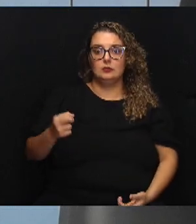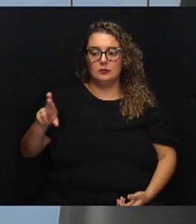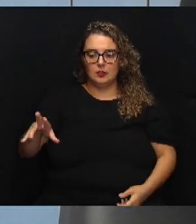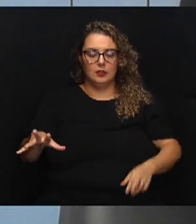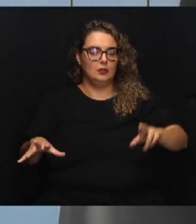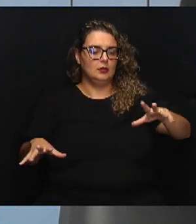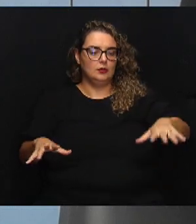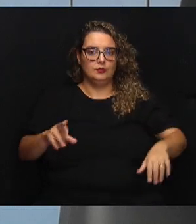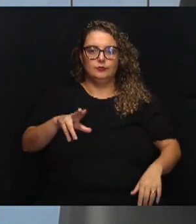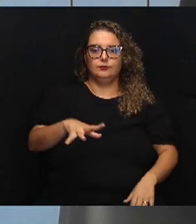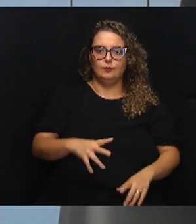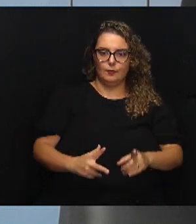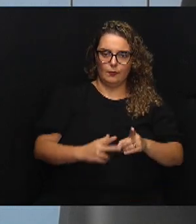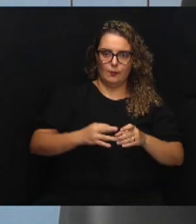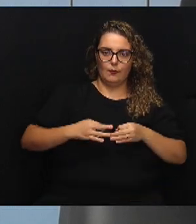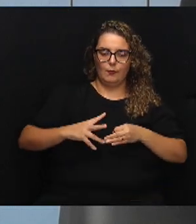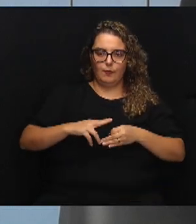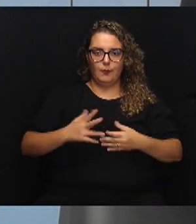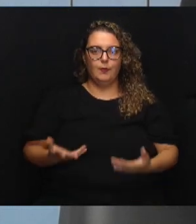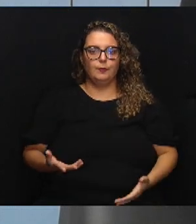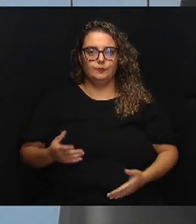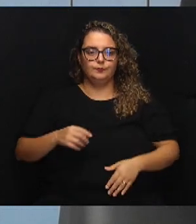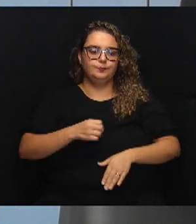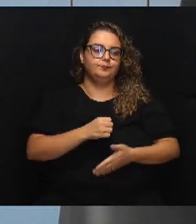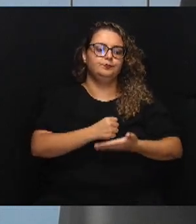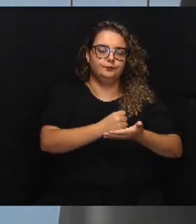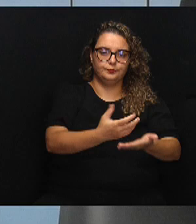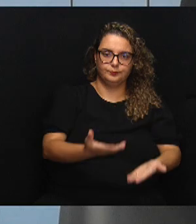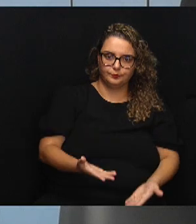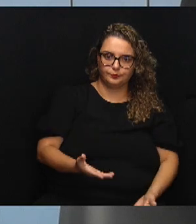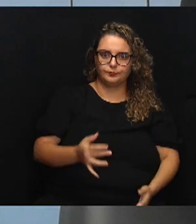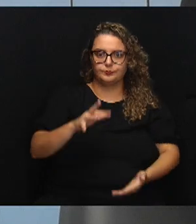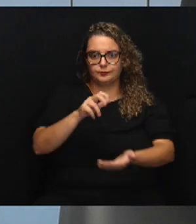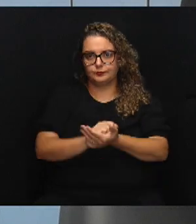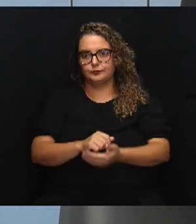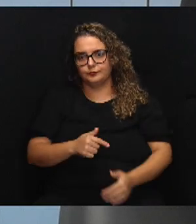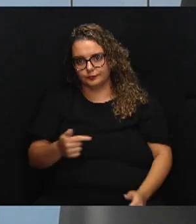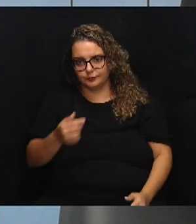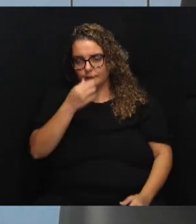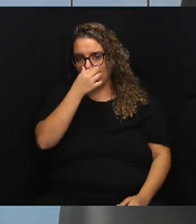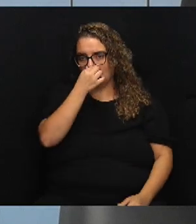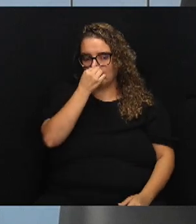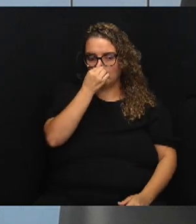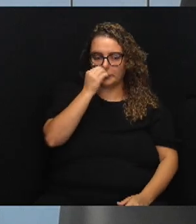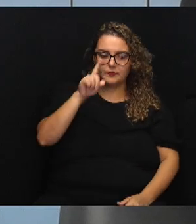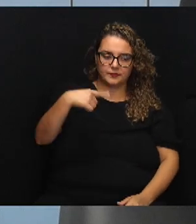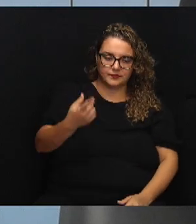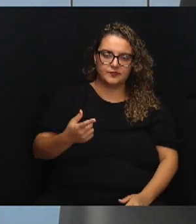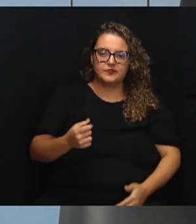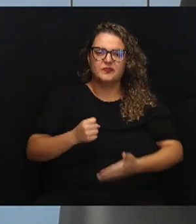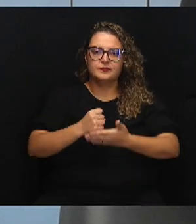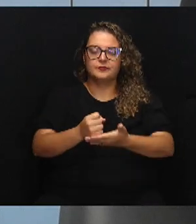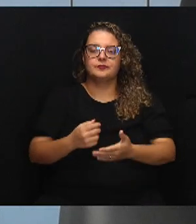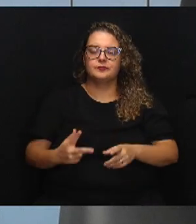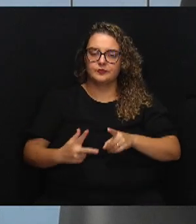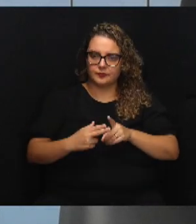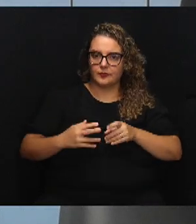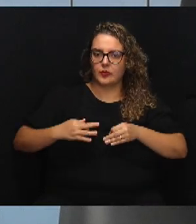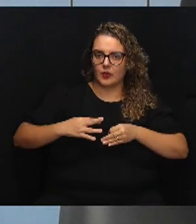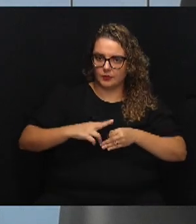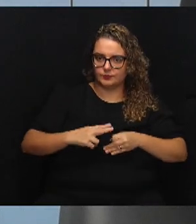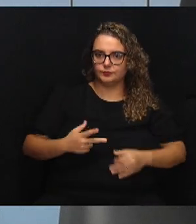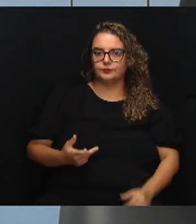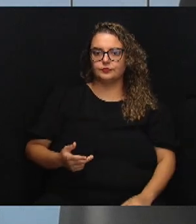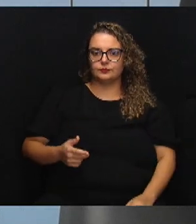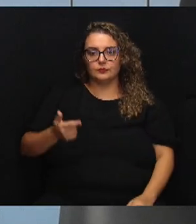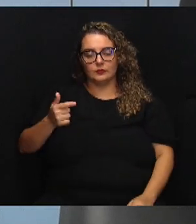a castração, que acontece, a pessoa vai lá, faz o cadastro uma semana, na outra ela leva. E essa castração contínua